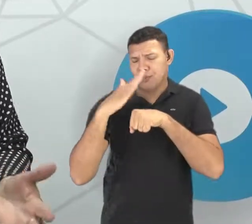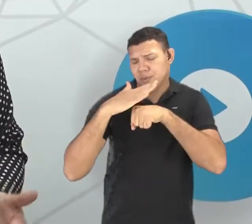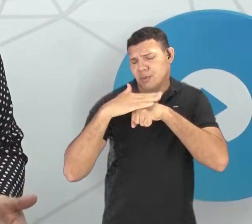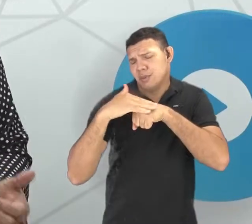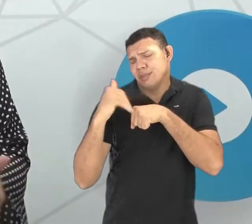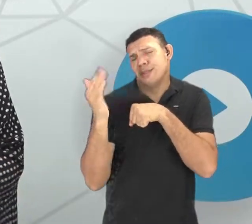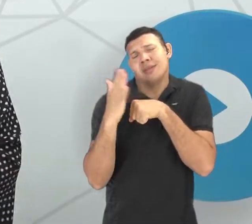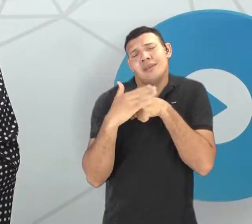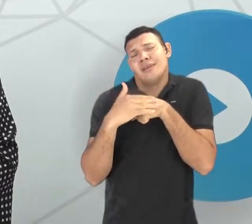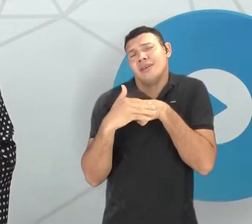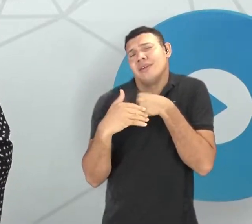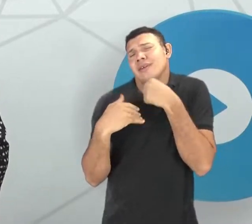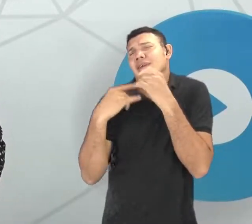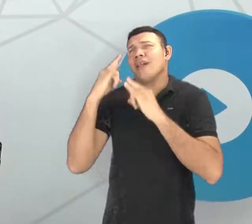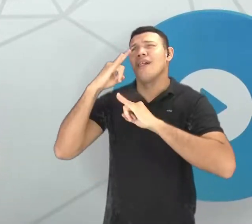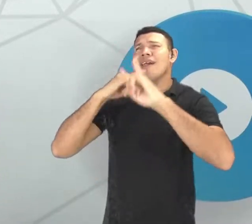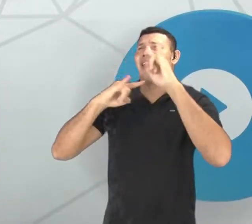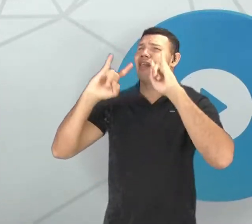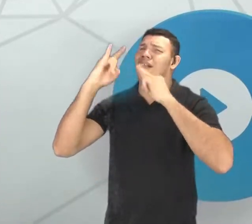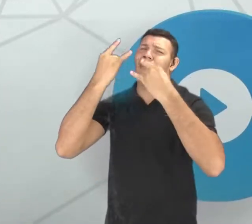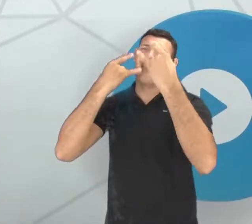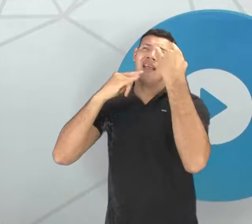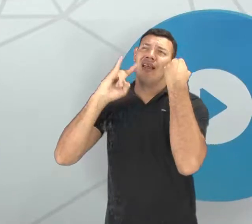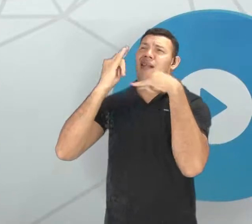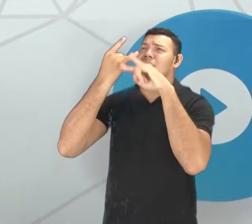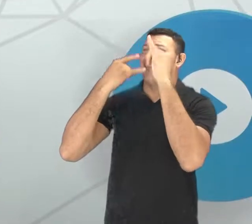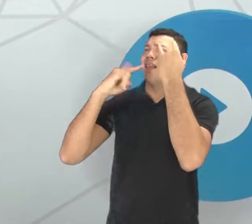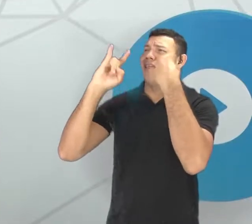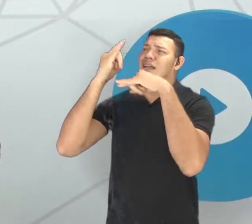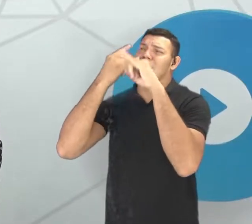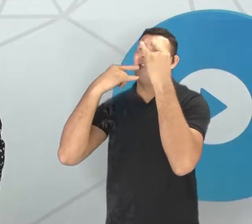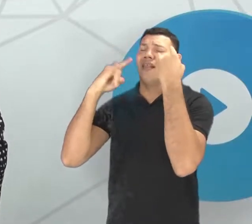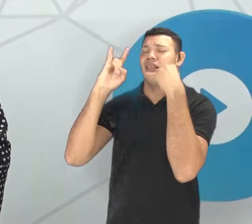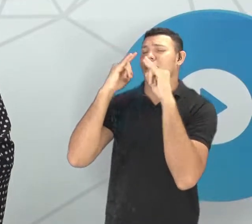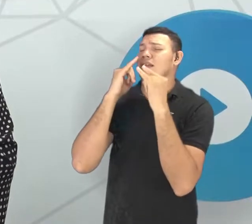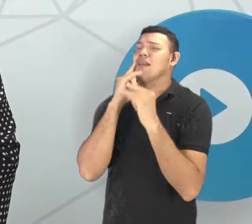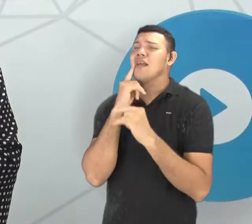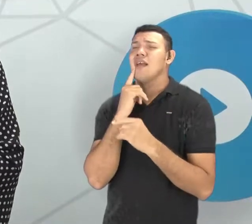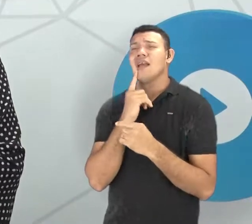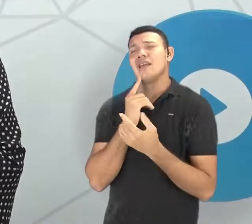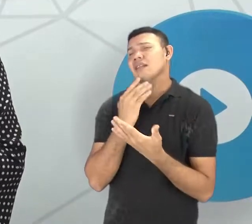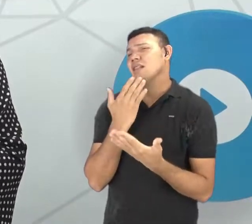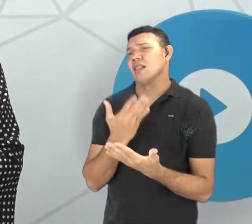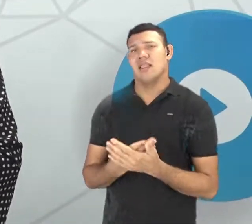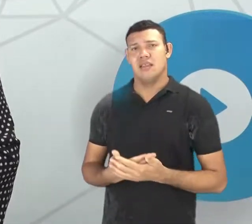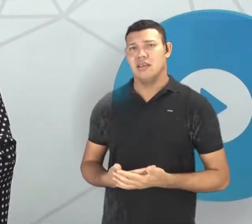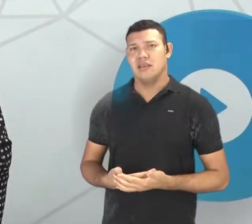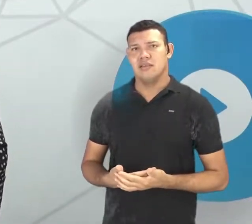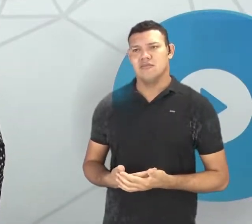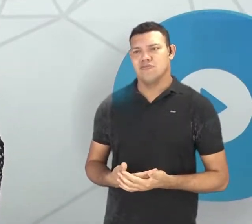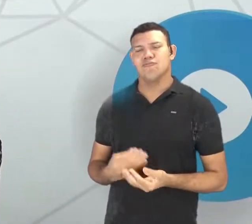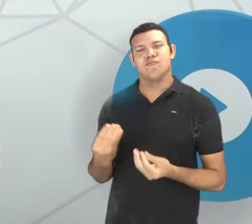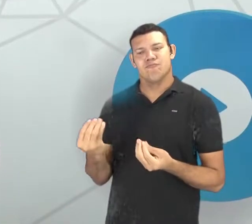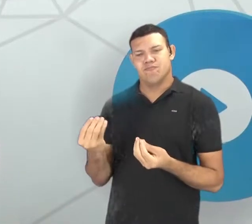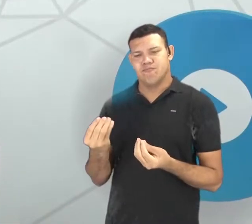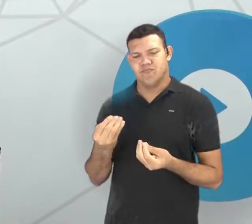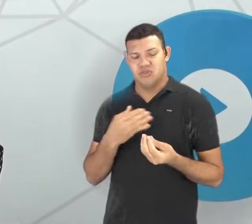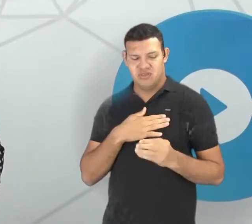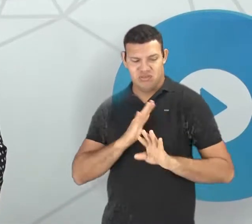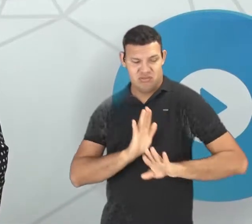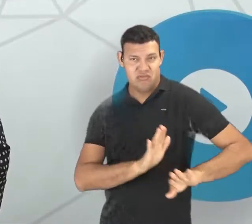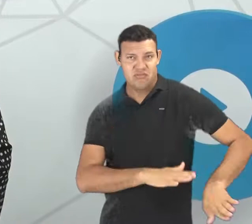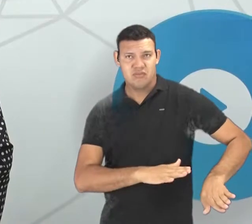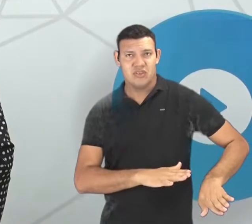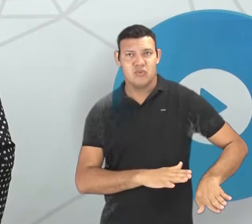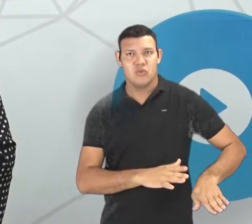pelo afeto, que muitas vezes invocada a tal prova de amor, então essa mulher acaba se despojando do seu salário e